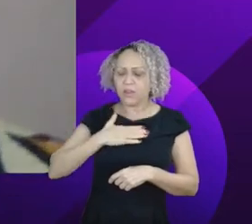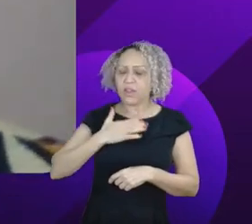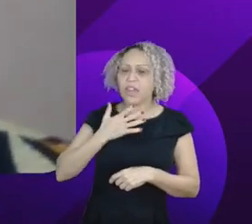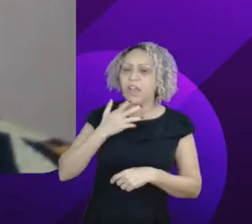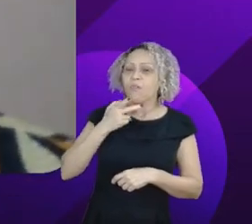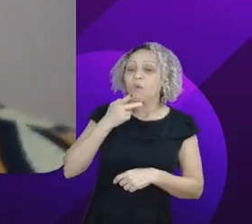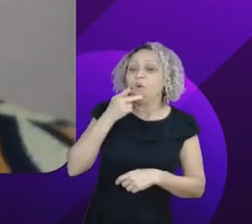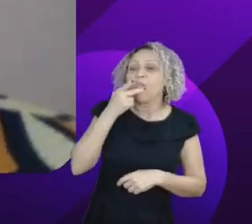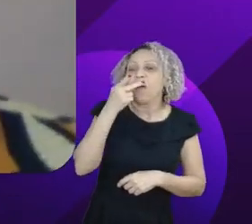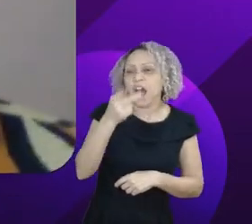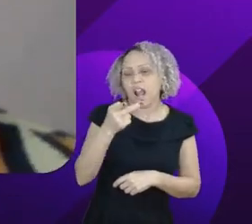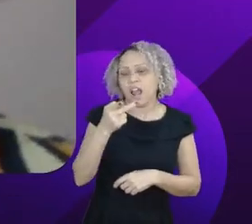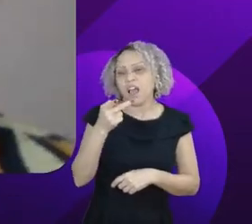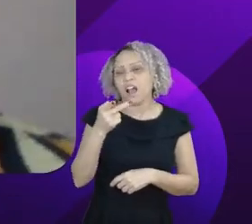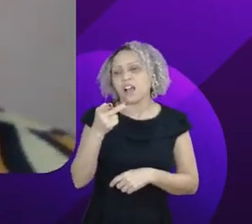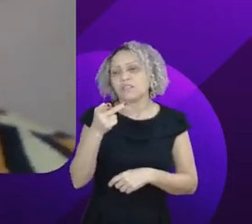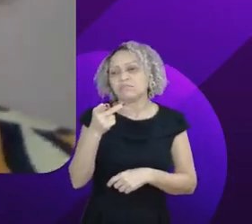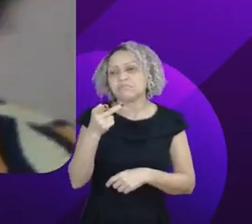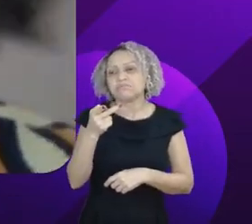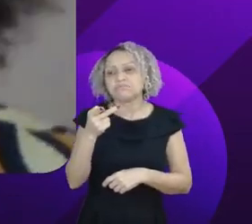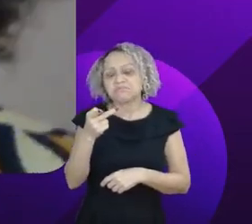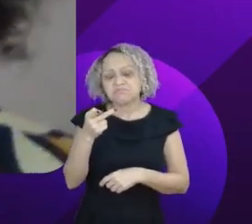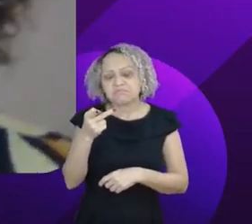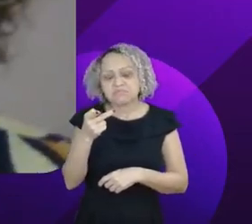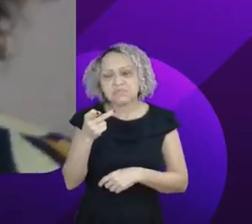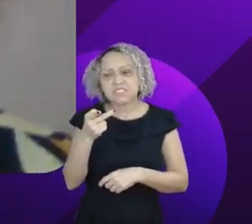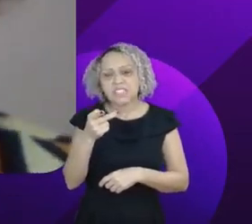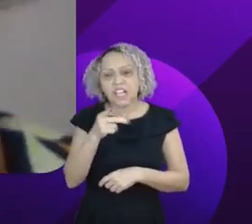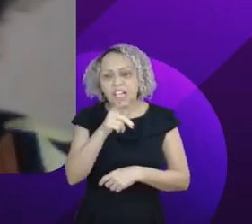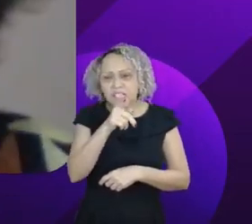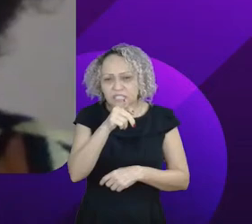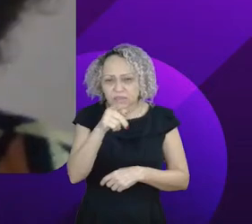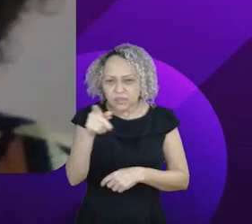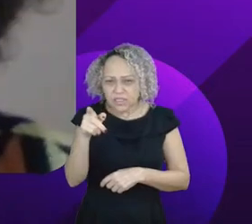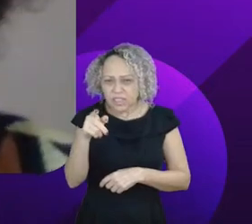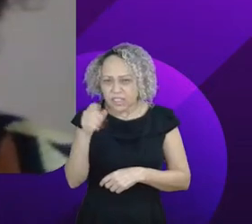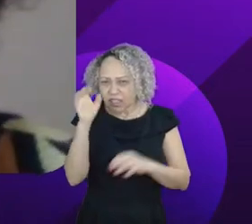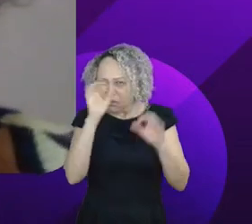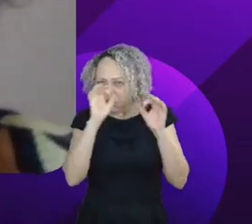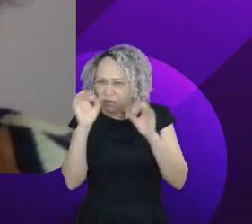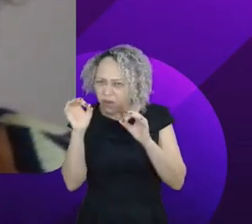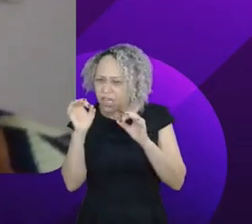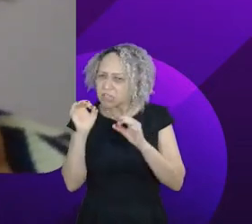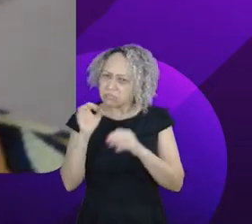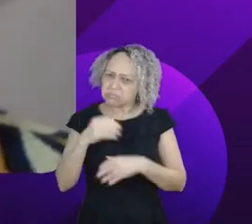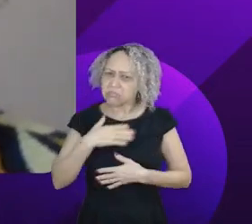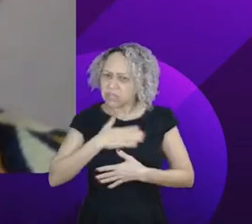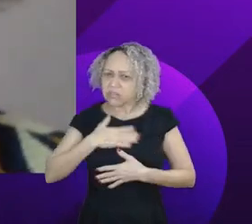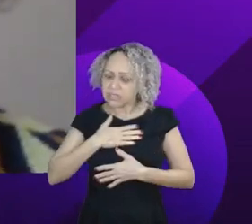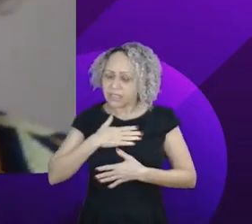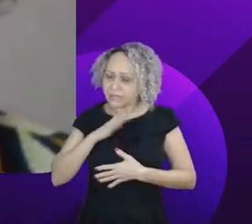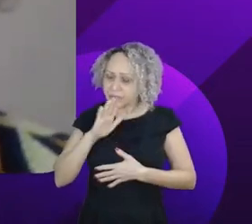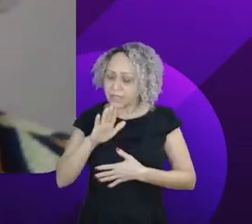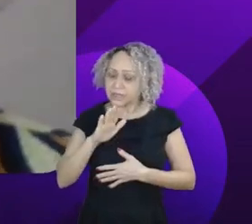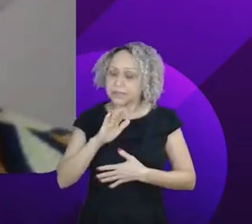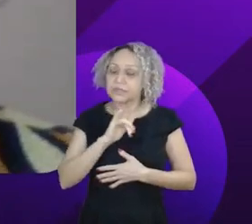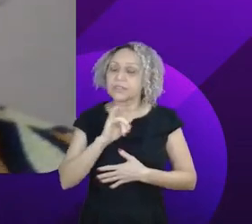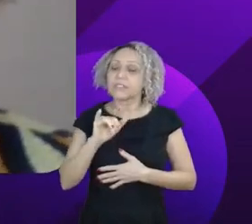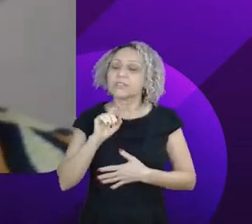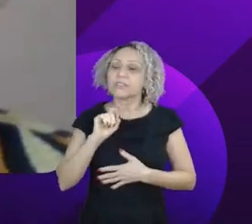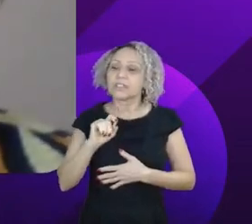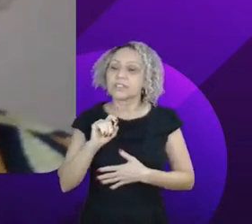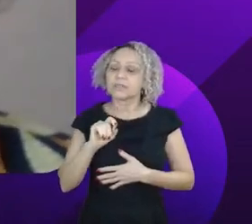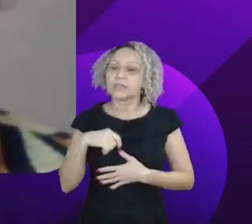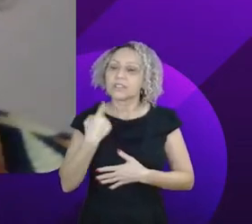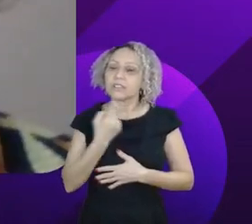uma fala que traz tudo que você que está aí me ouvindo gostaria de ouvir. Mas eu só estou suscitando aqui para